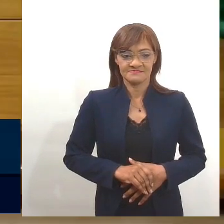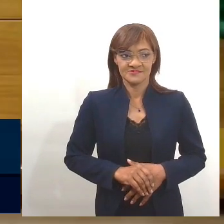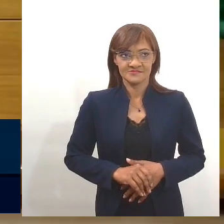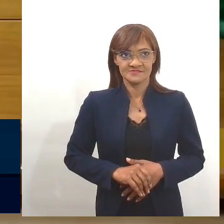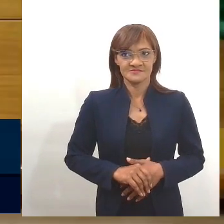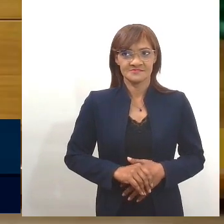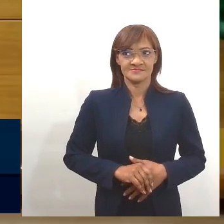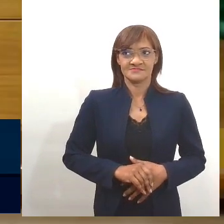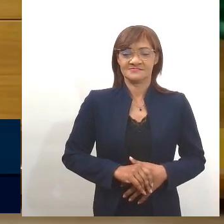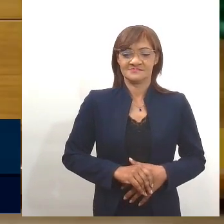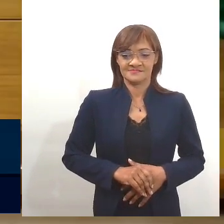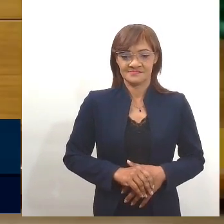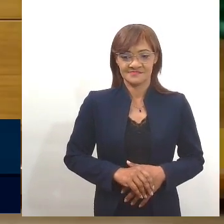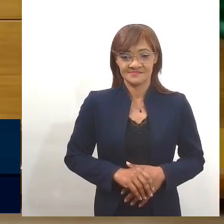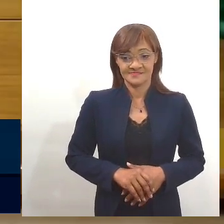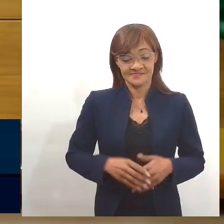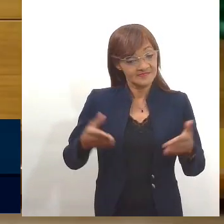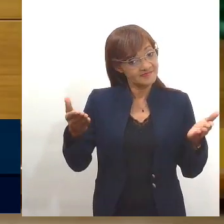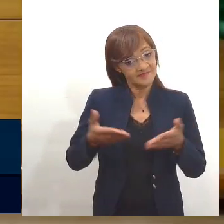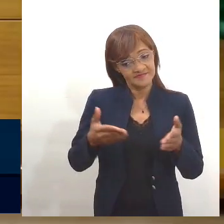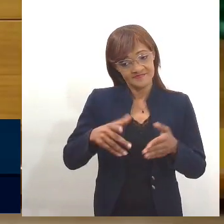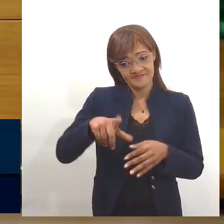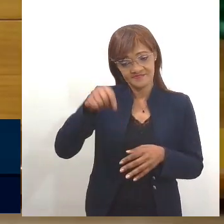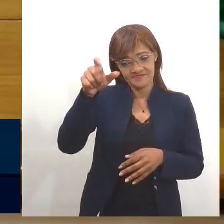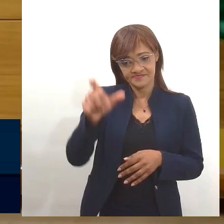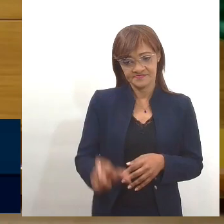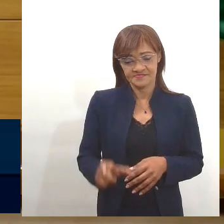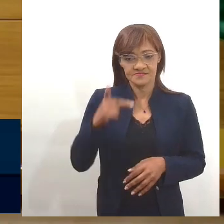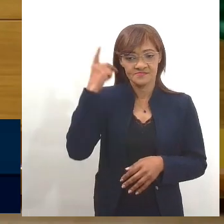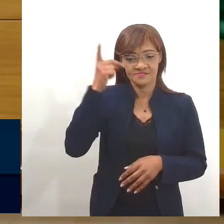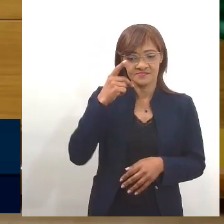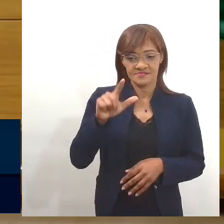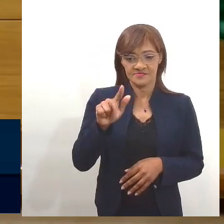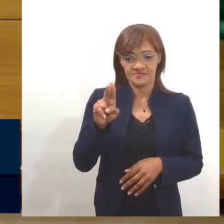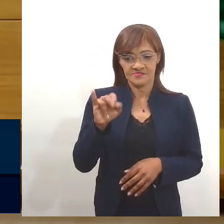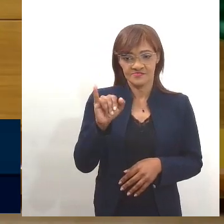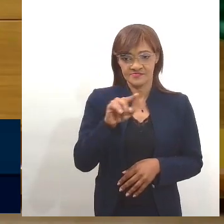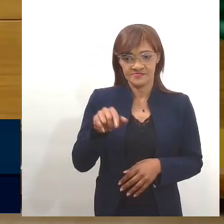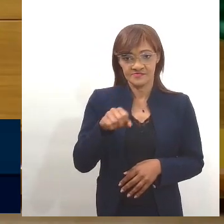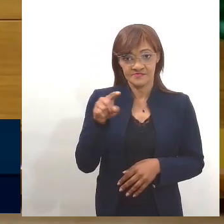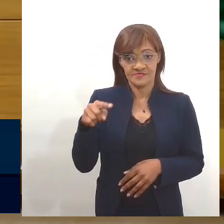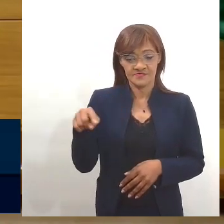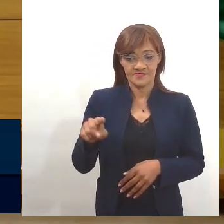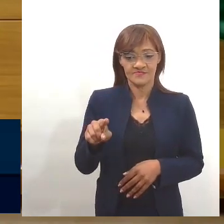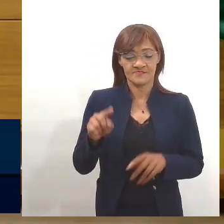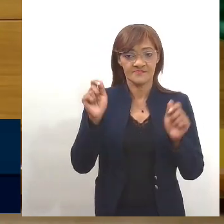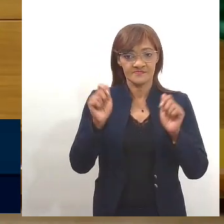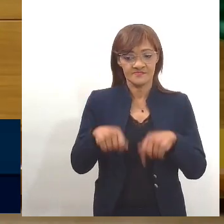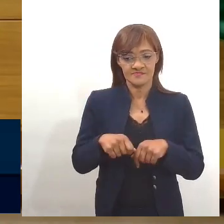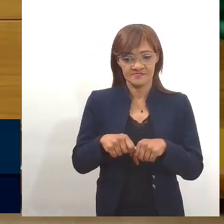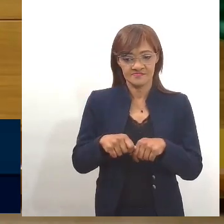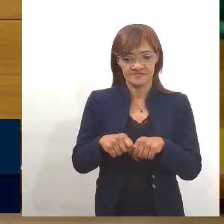Nomeamos o deputado Luizão Donald Trump para conduzir à mesa o homenageado